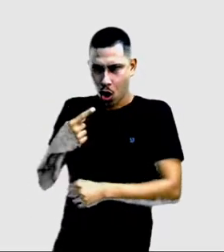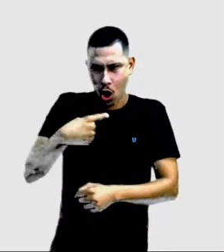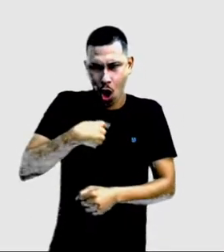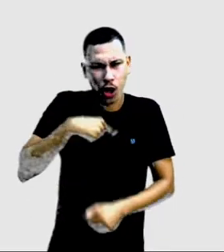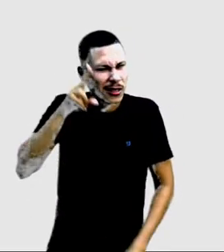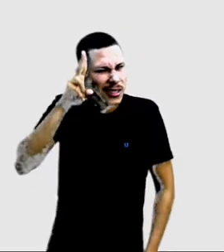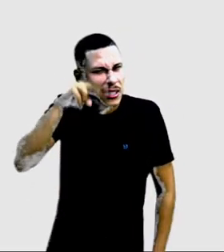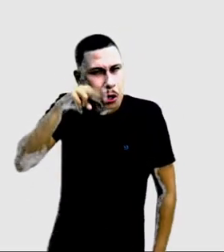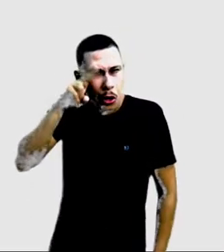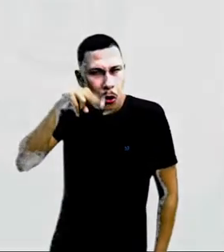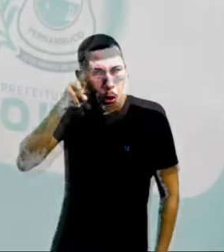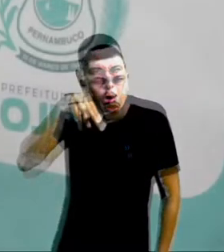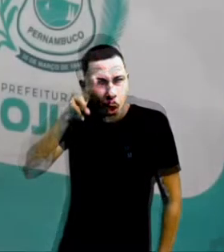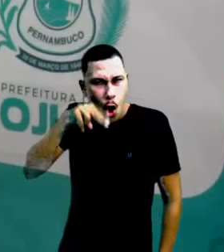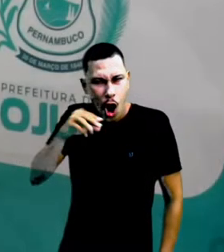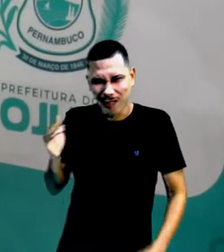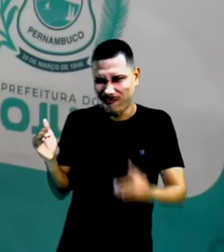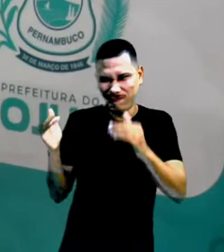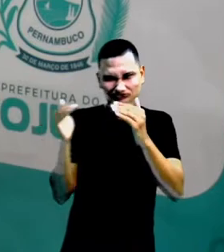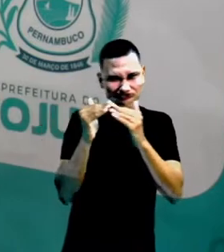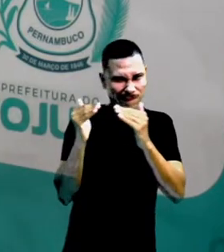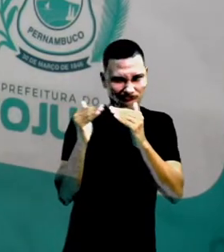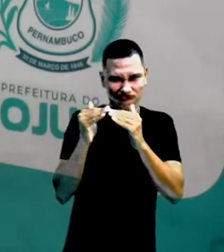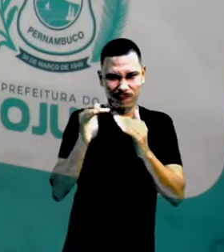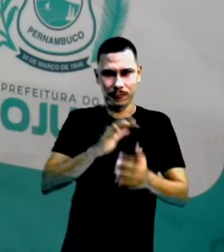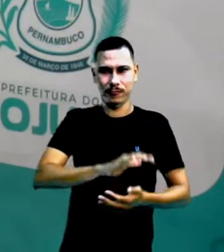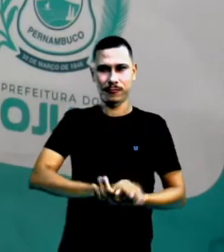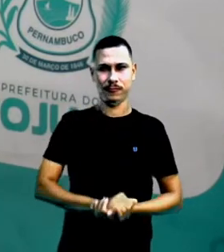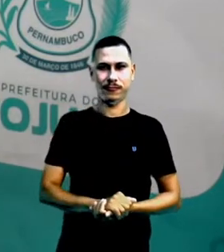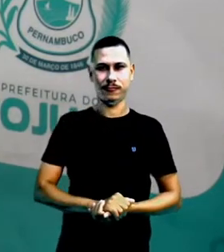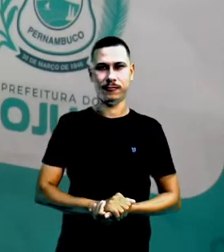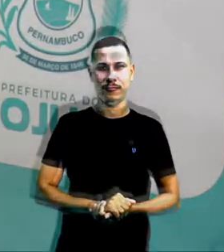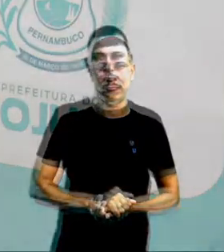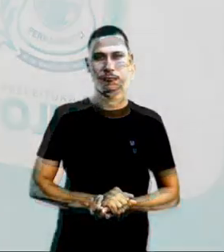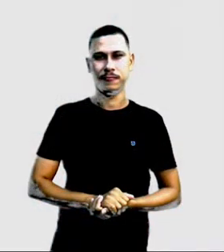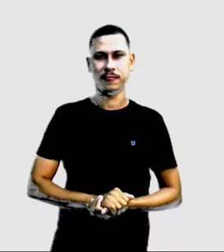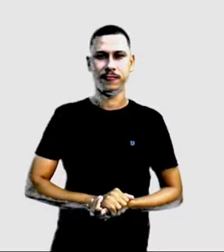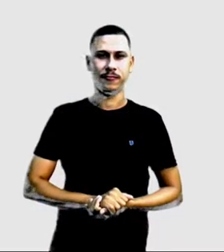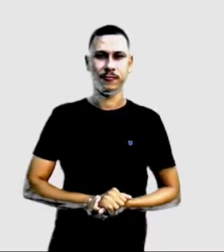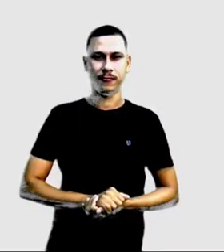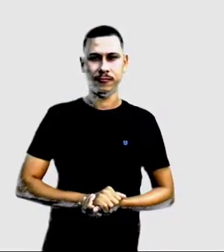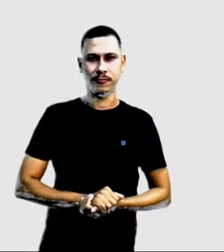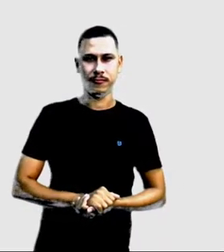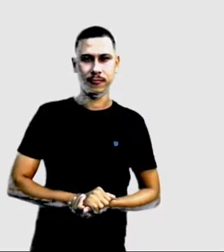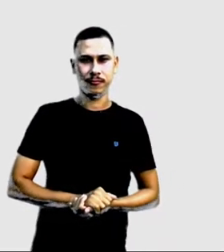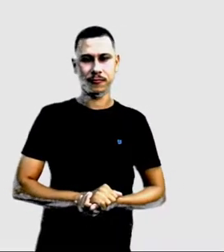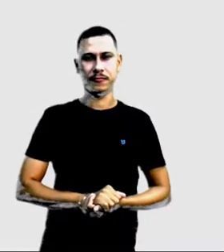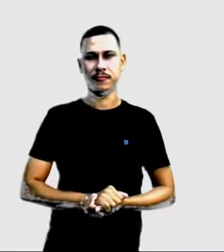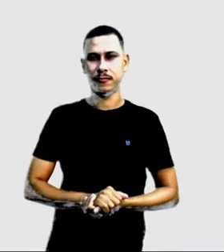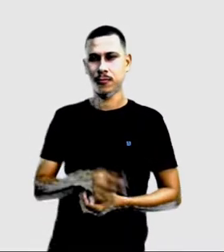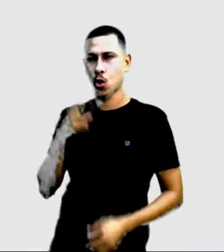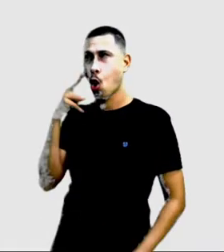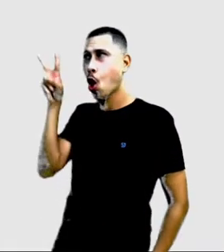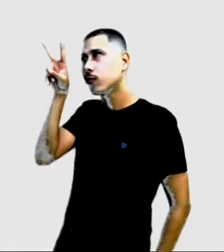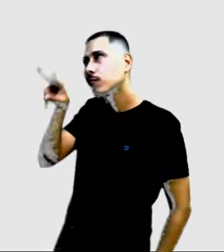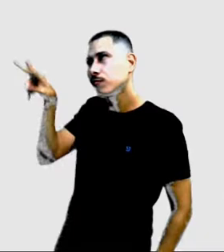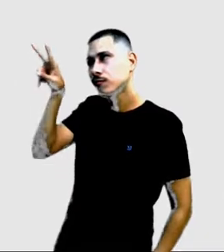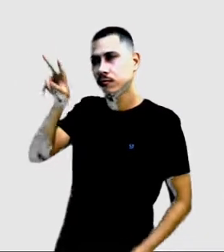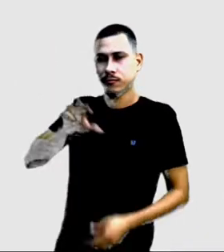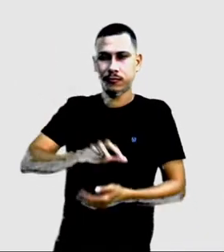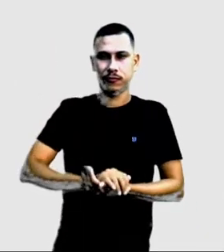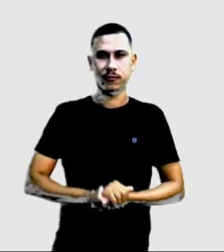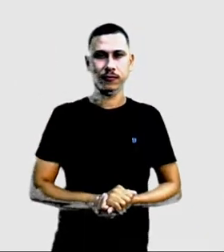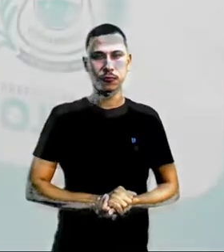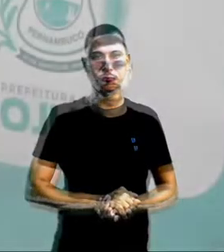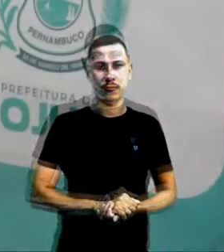nunca concordamos. Tranquilo? Próxima, once in a blue moon, certo? Que